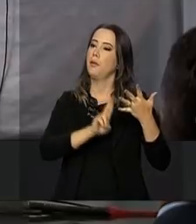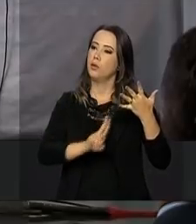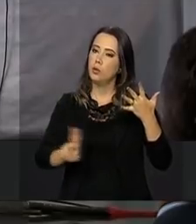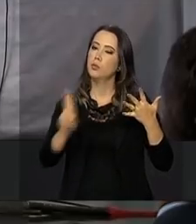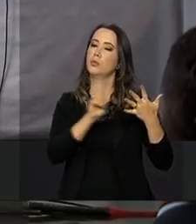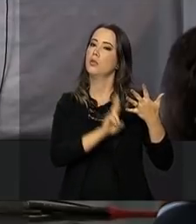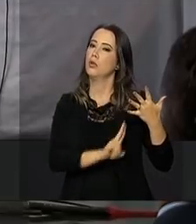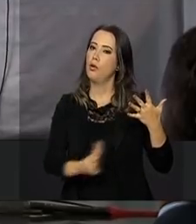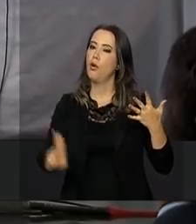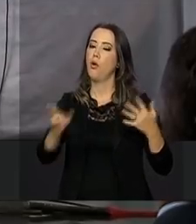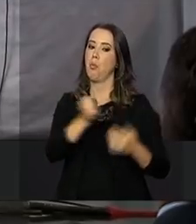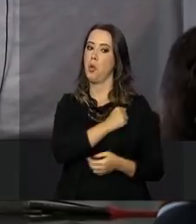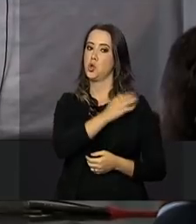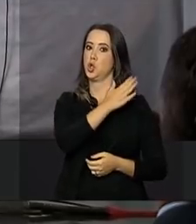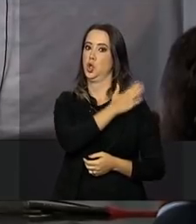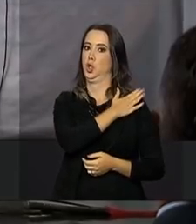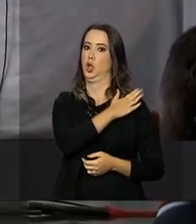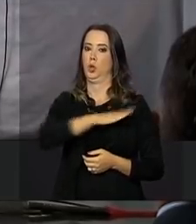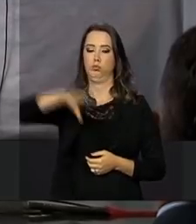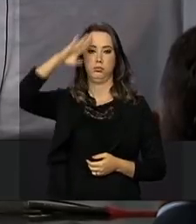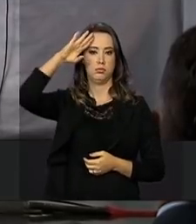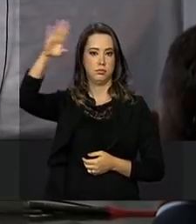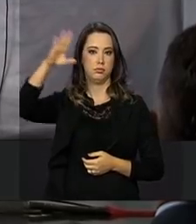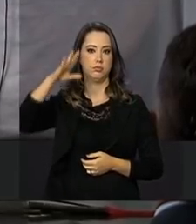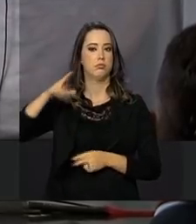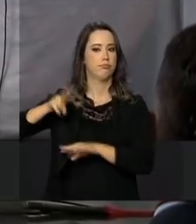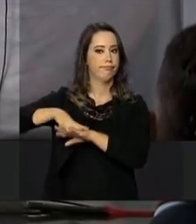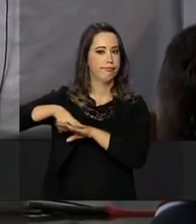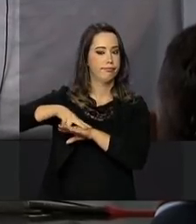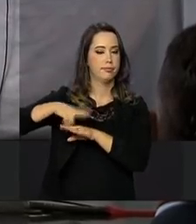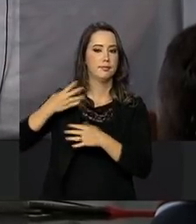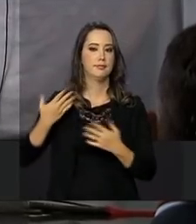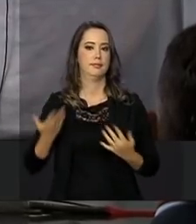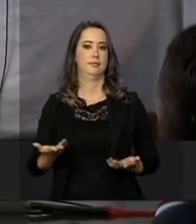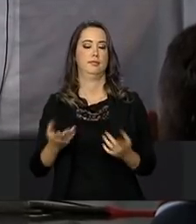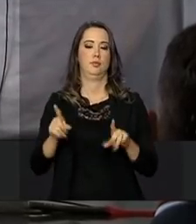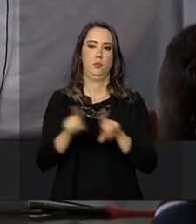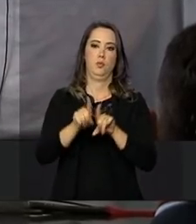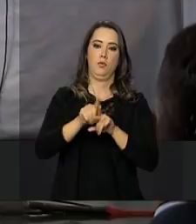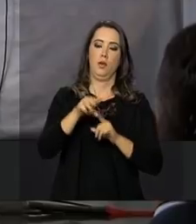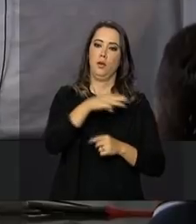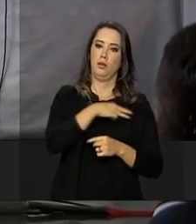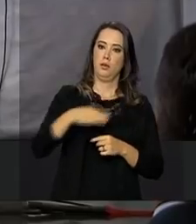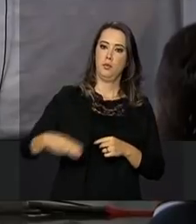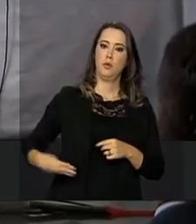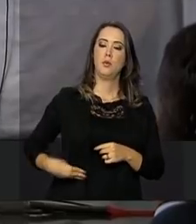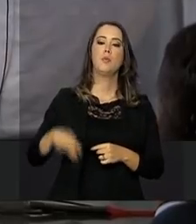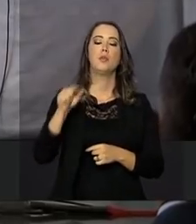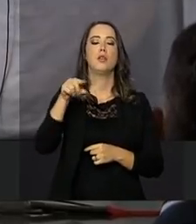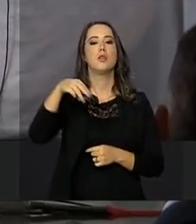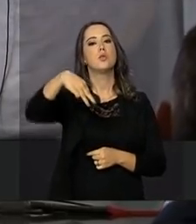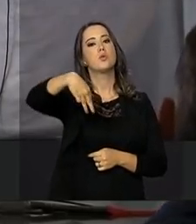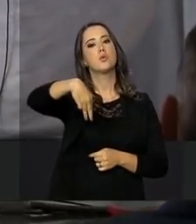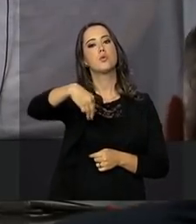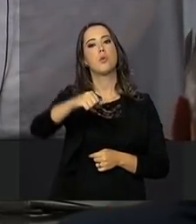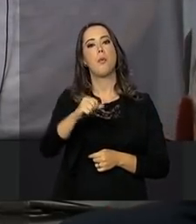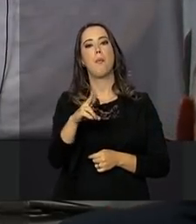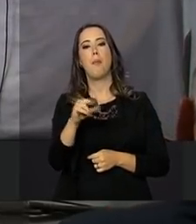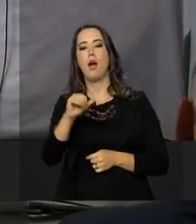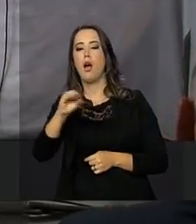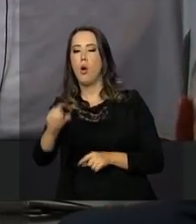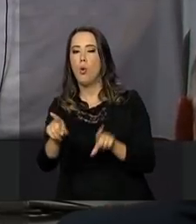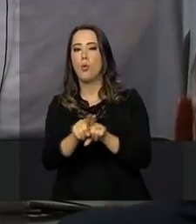o general Eduardo Vilas Boas, comandante do Exército, o ministro Mauro Campbell, o deputado